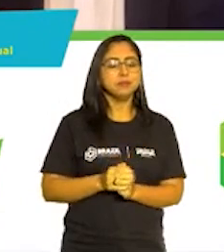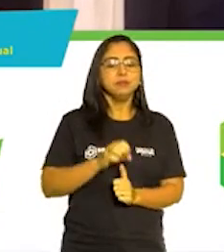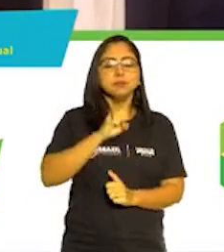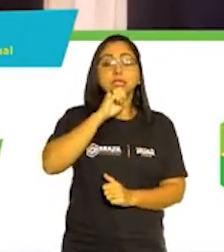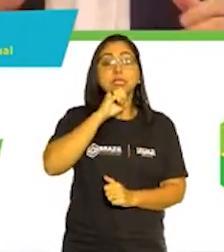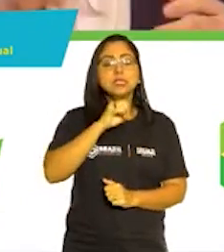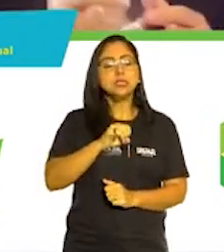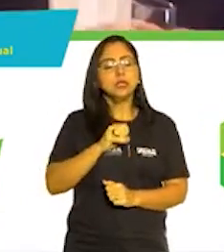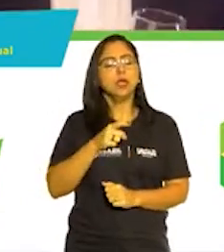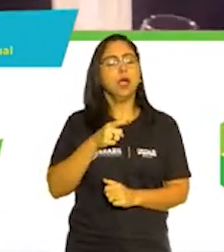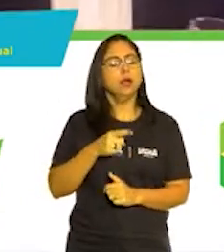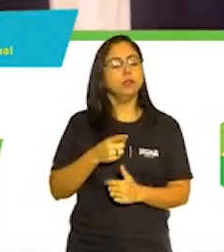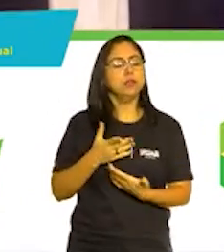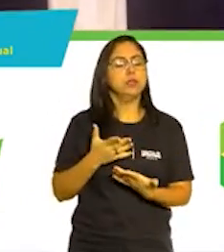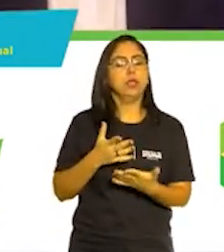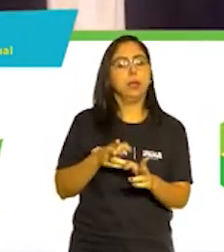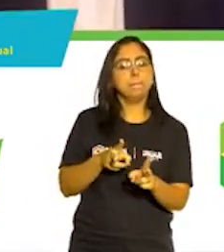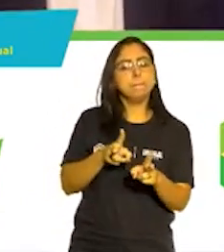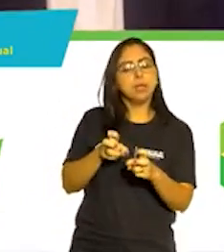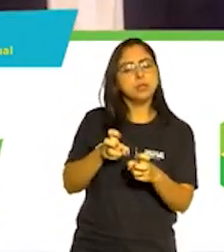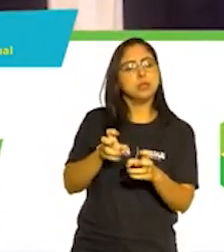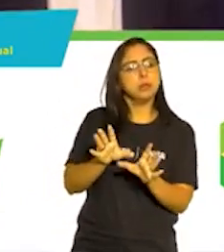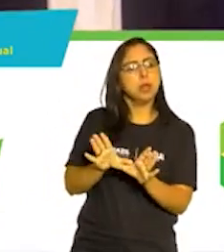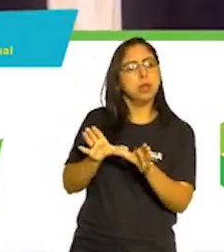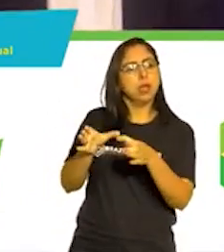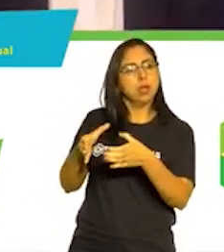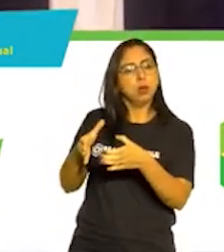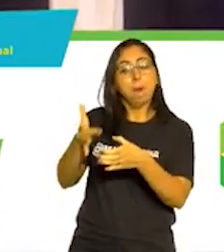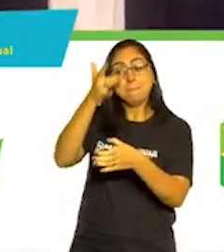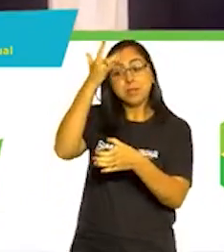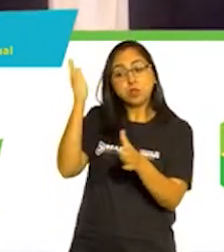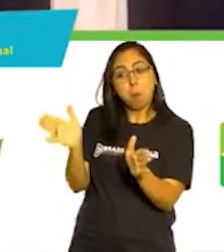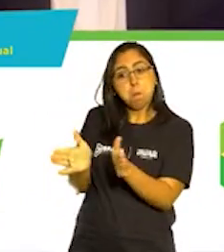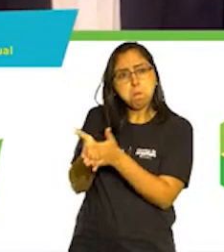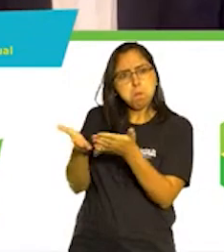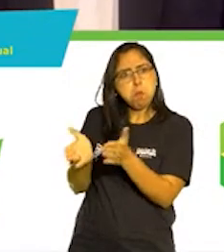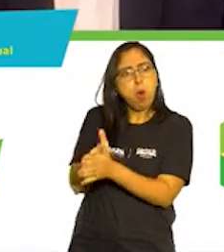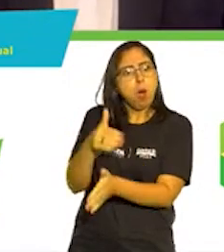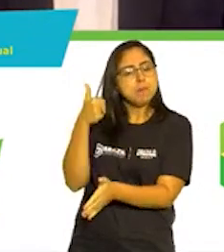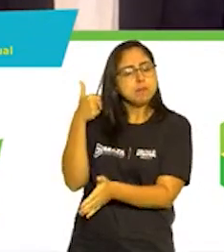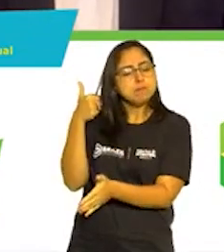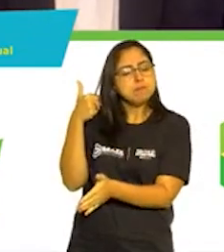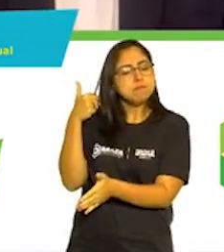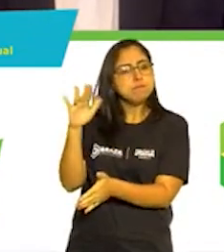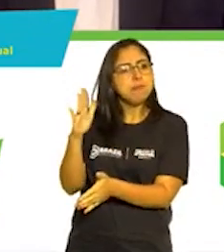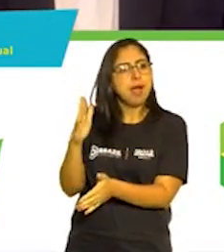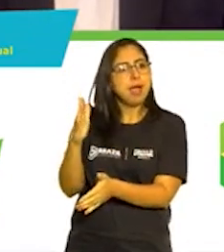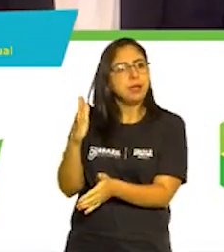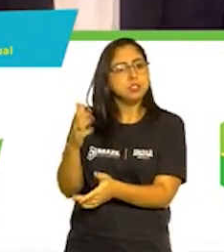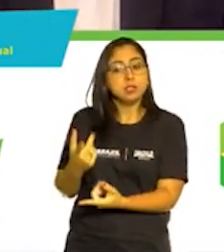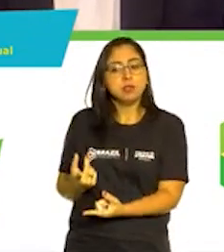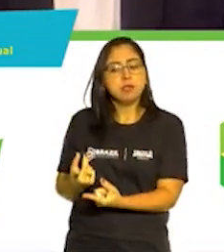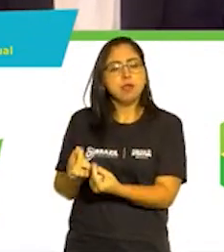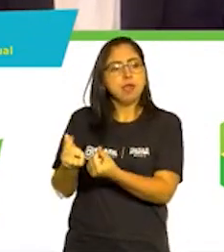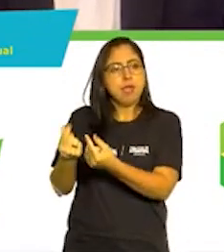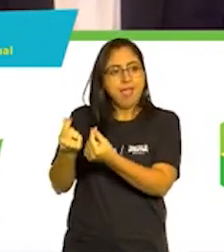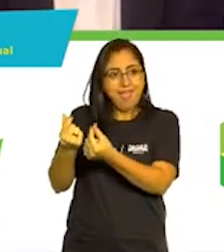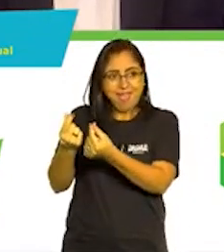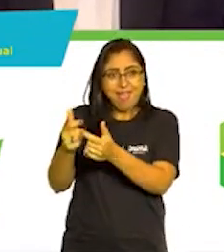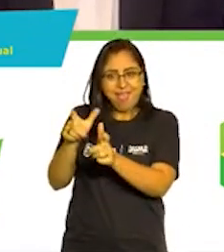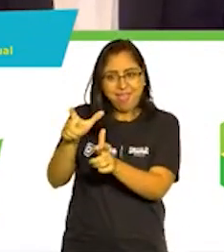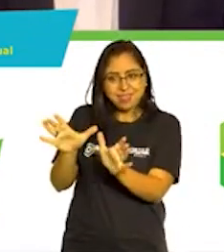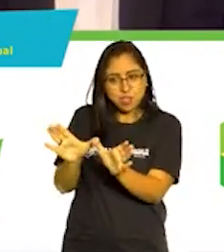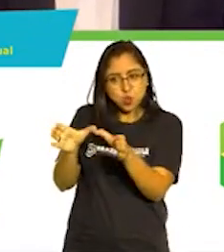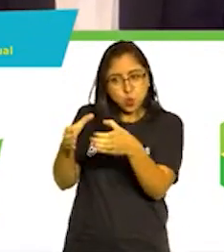do Brasil, né, o cara trabalha o ano todo e a renda dos 20% mais pobres, tá, pegar assim, os